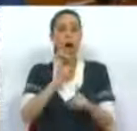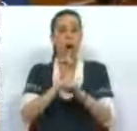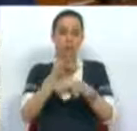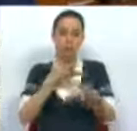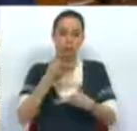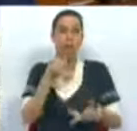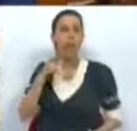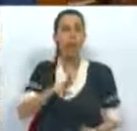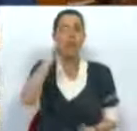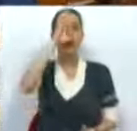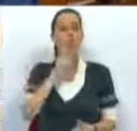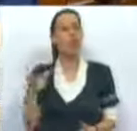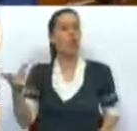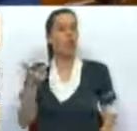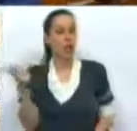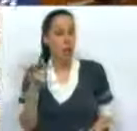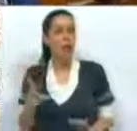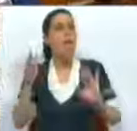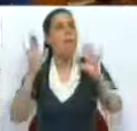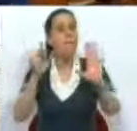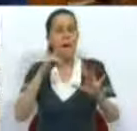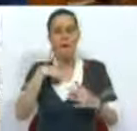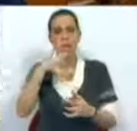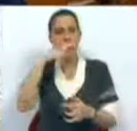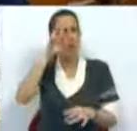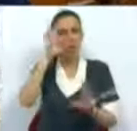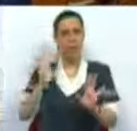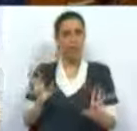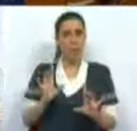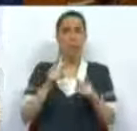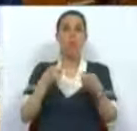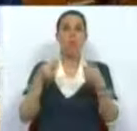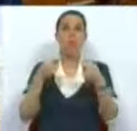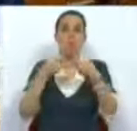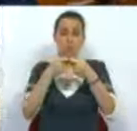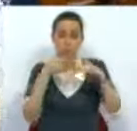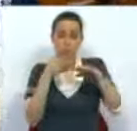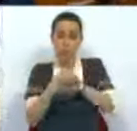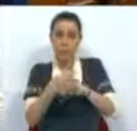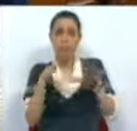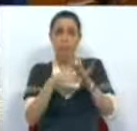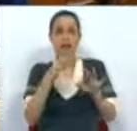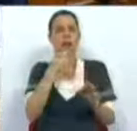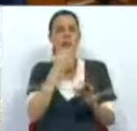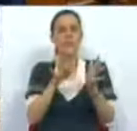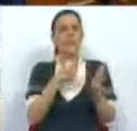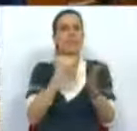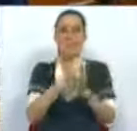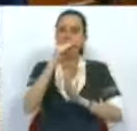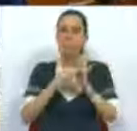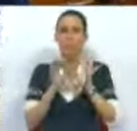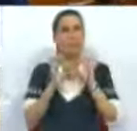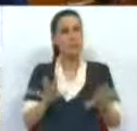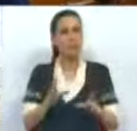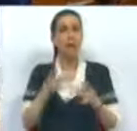foi negociado pelo anterior governo com a Troika. Mas não nos enganemos, senhores deputados, o ajustamento em si teria sempre, como está a